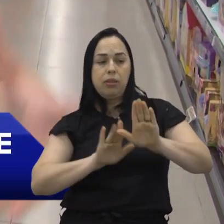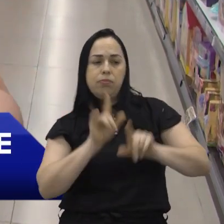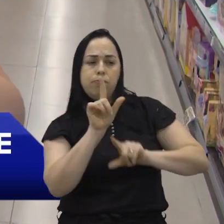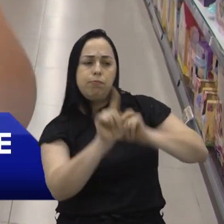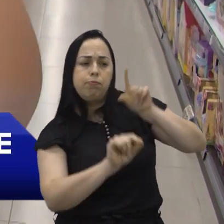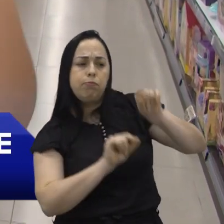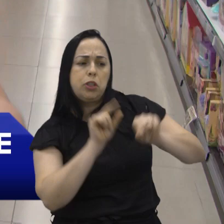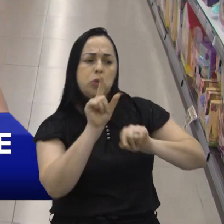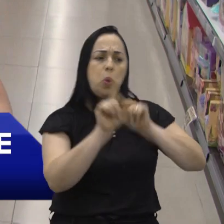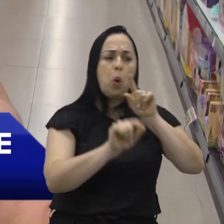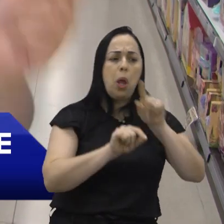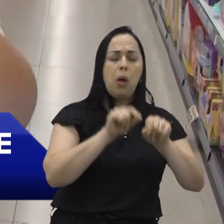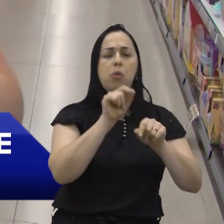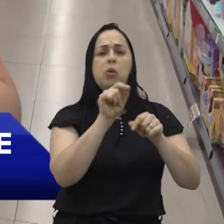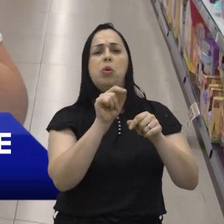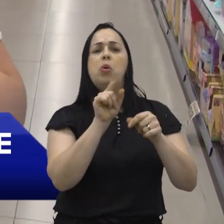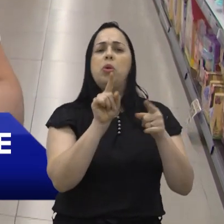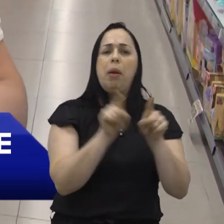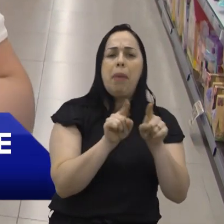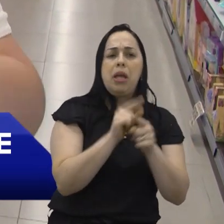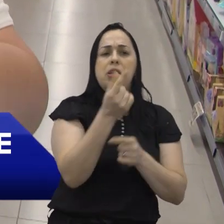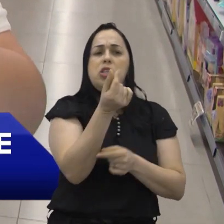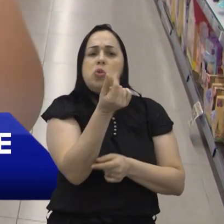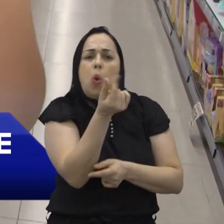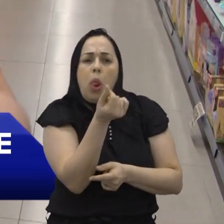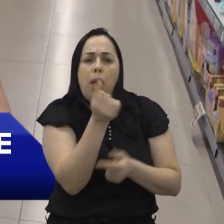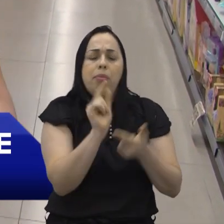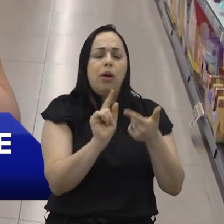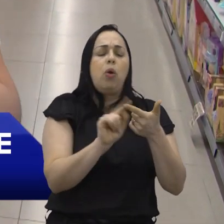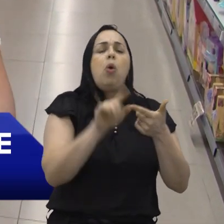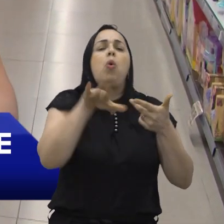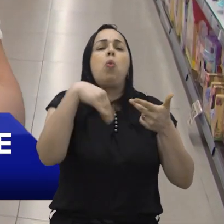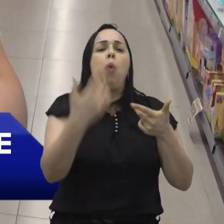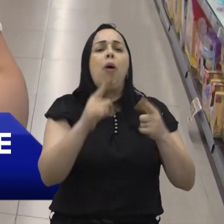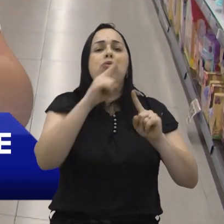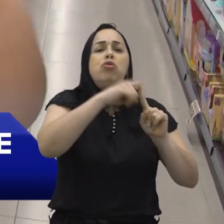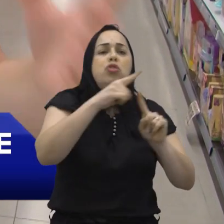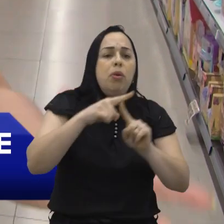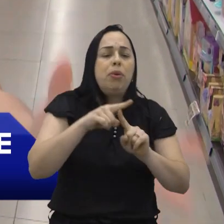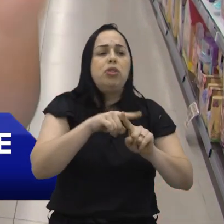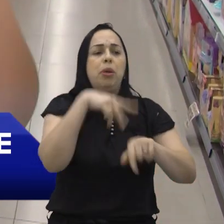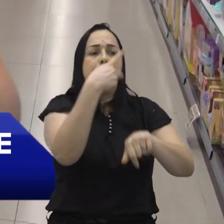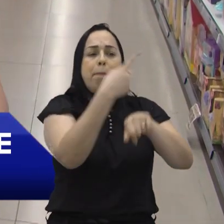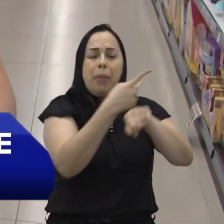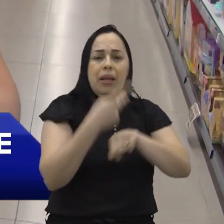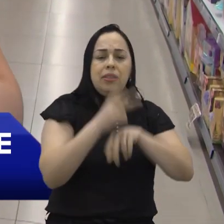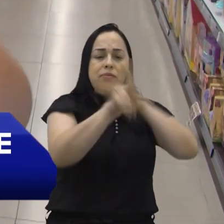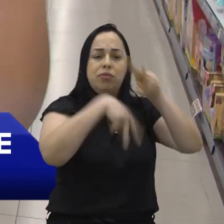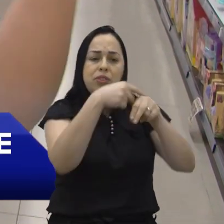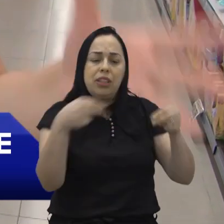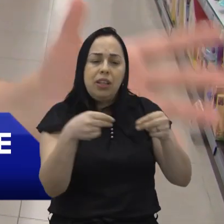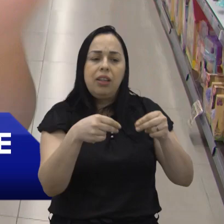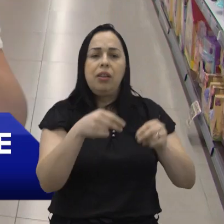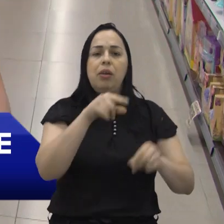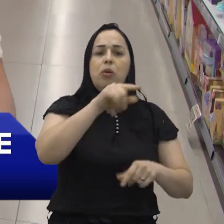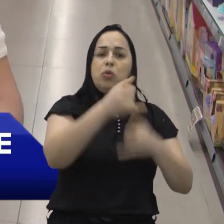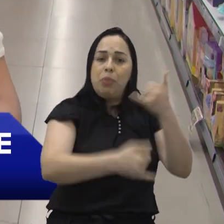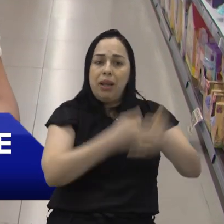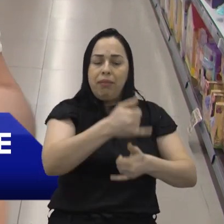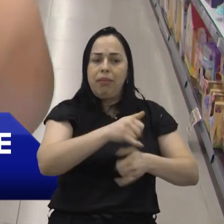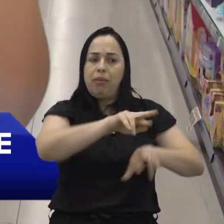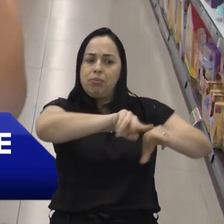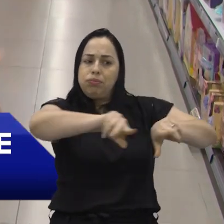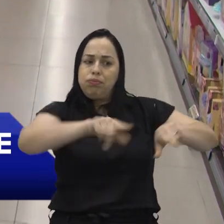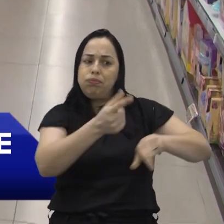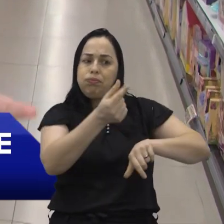também na hora de analisar os preços é em relação ao tipo desse presente, né? Cada presente tem uma faixa etária, cada brinquedo tem uma faixa